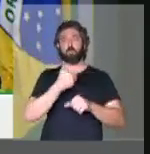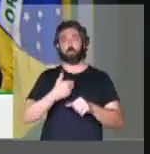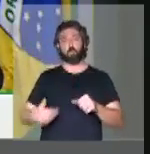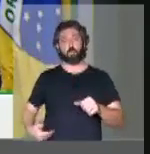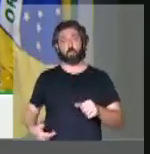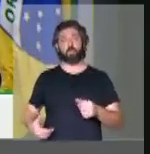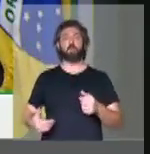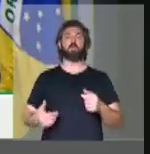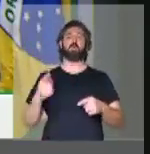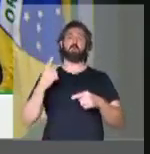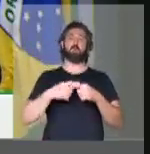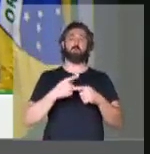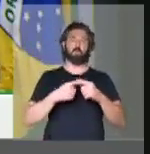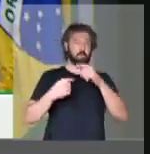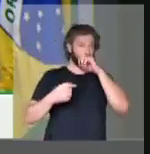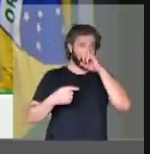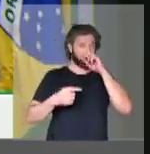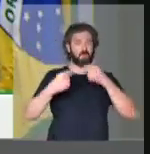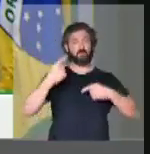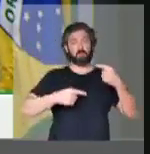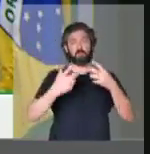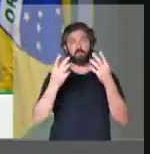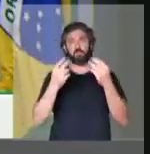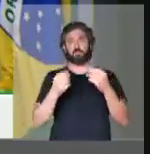no momento em que se discutia muito